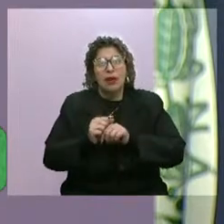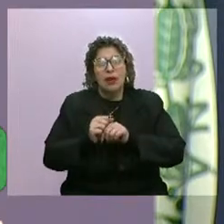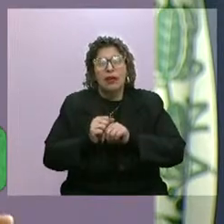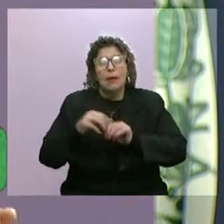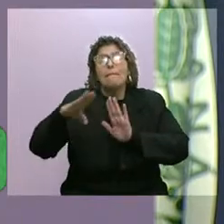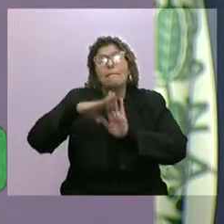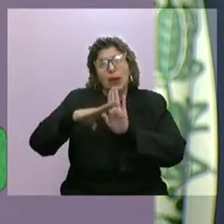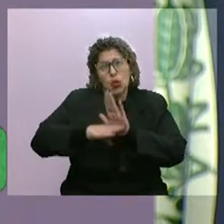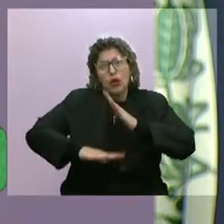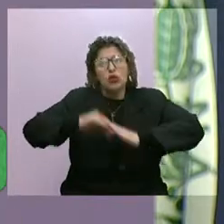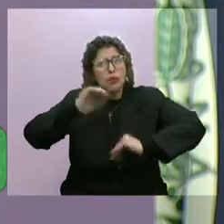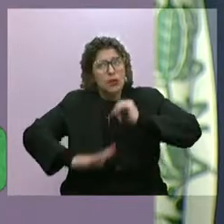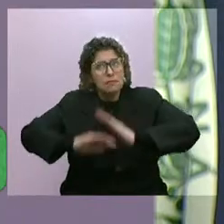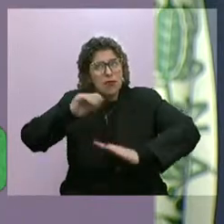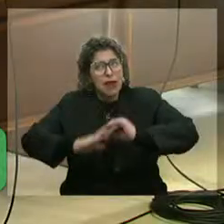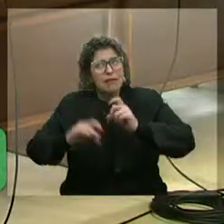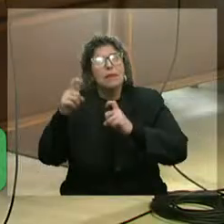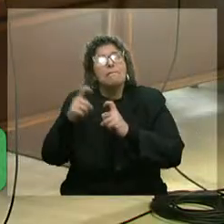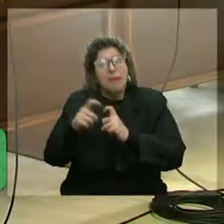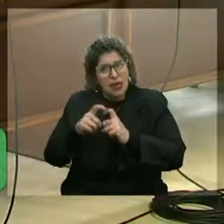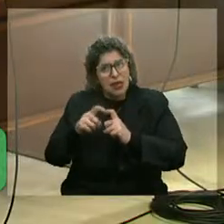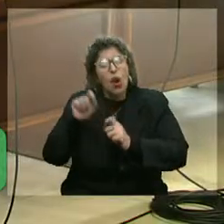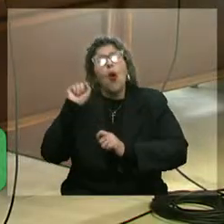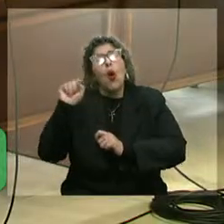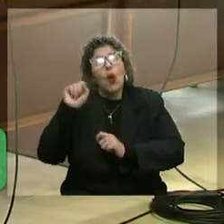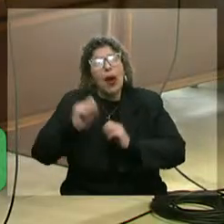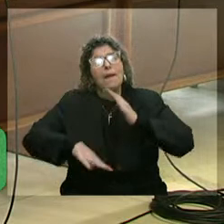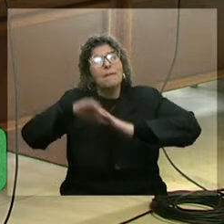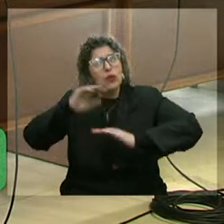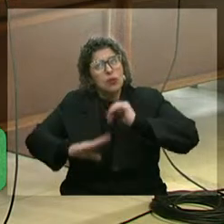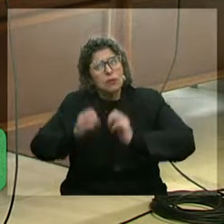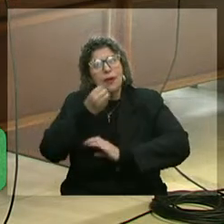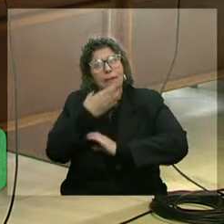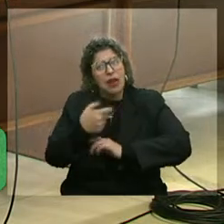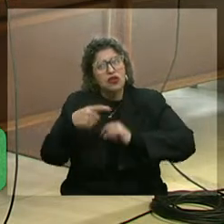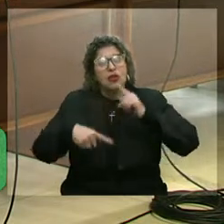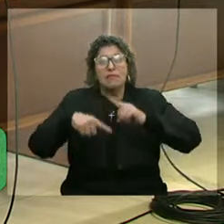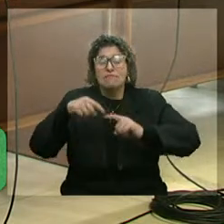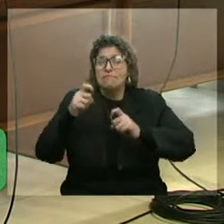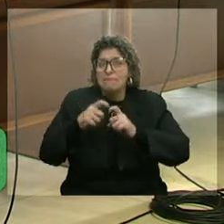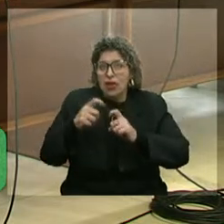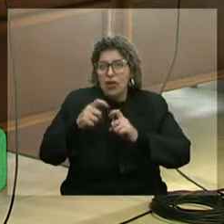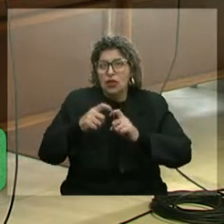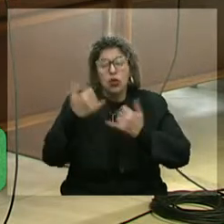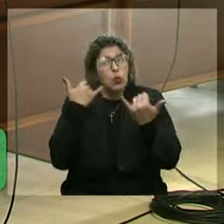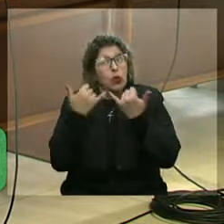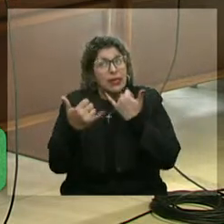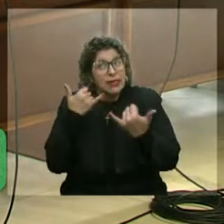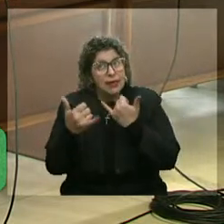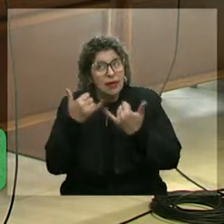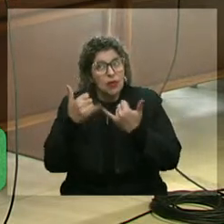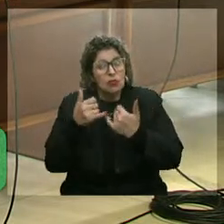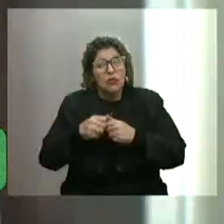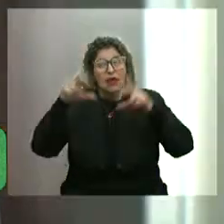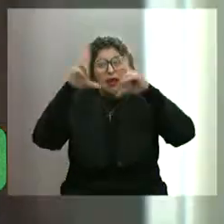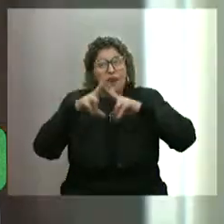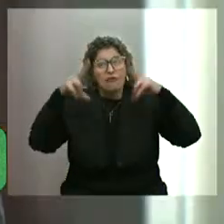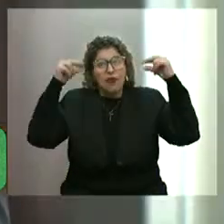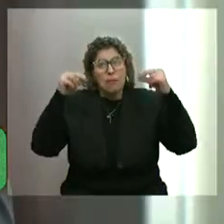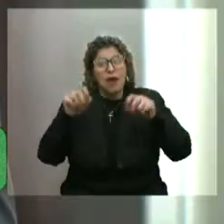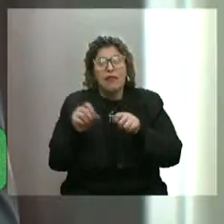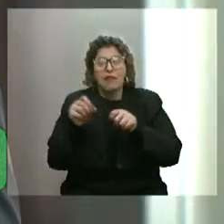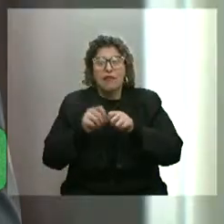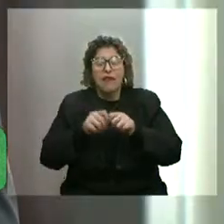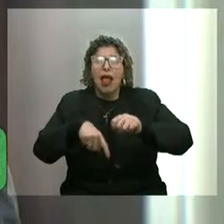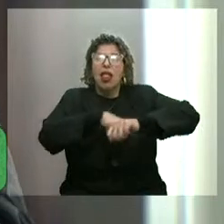manual de boas práticas médicas. Qual é o nosso manual de boas práticas médicas? Incluindo o exemplo que eu dei de que a enfermagem faz